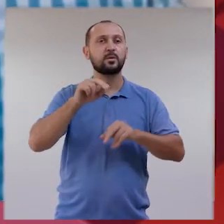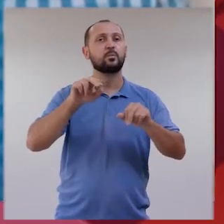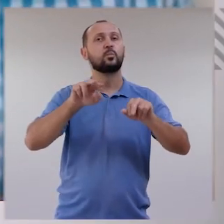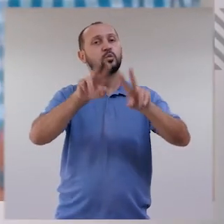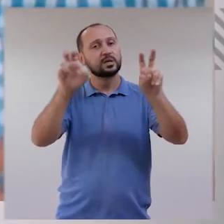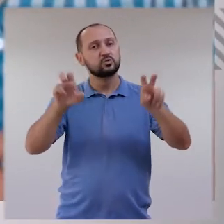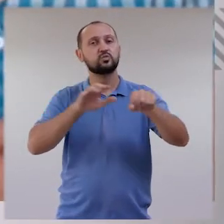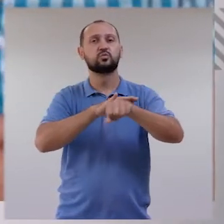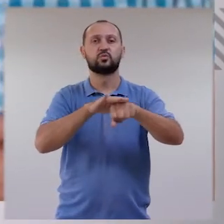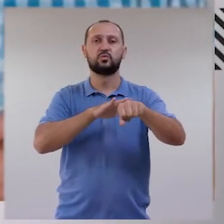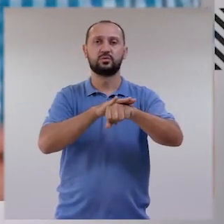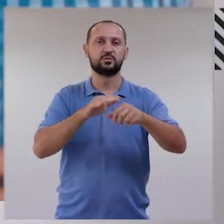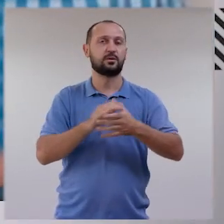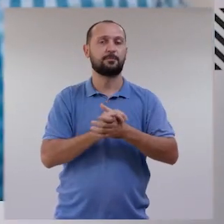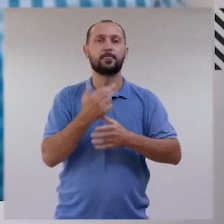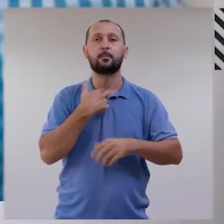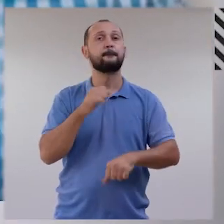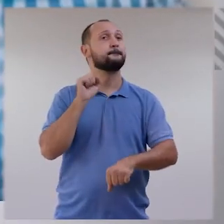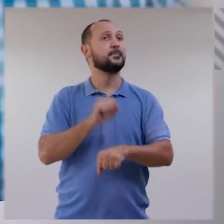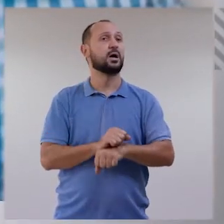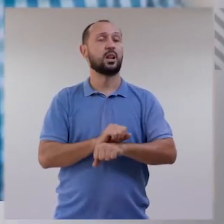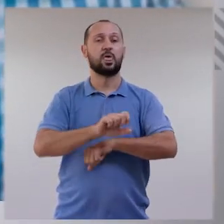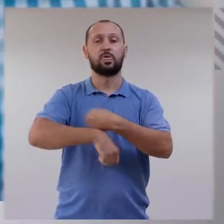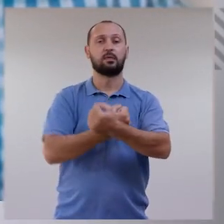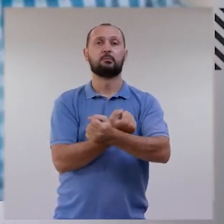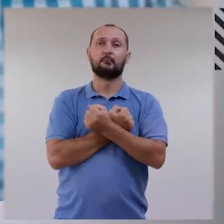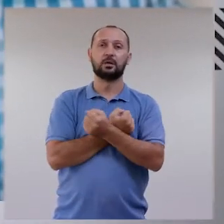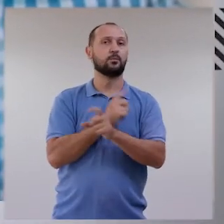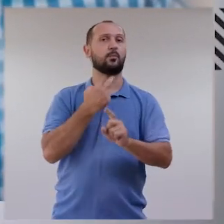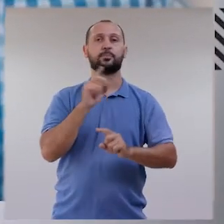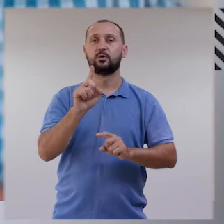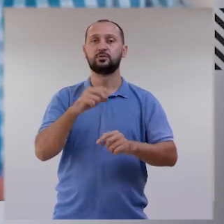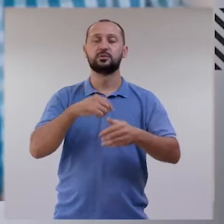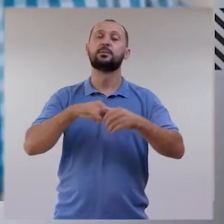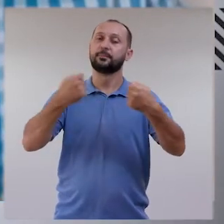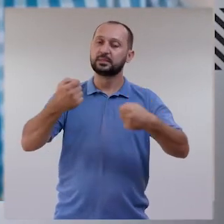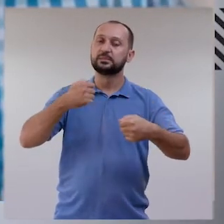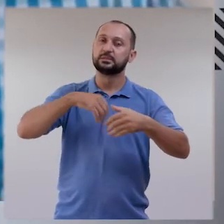assistirem, a conversar sobre esse assunto. Não dá para parar, né? A gente tem que se